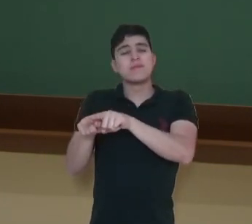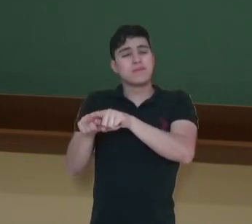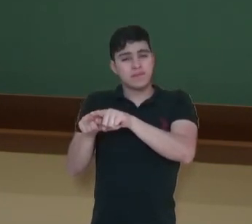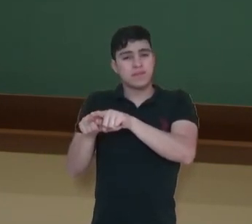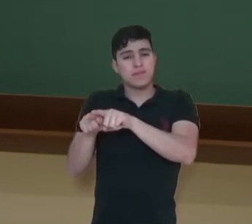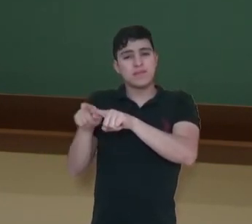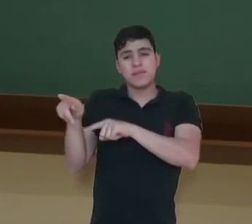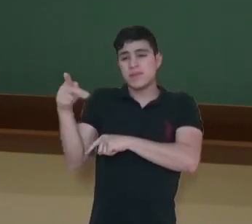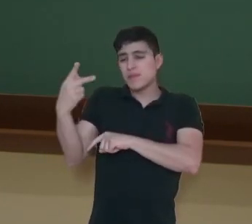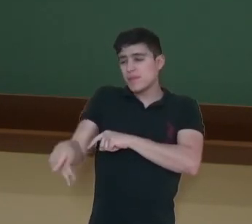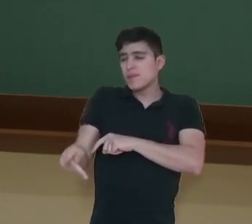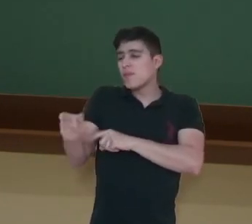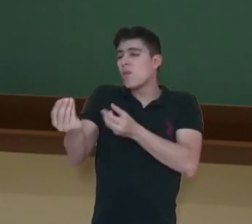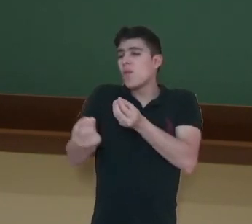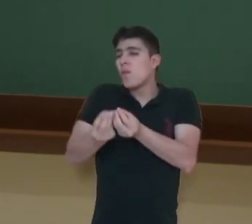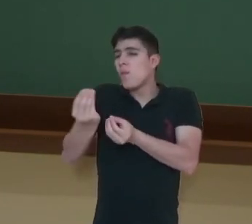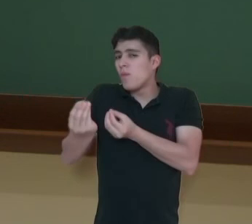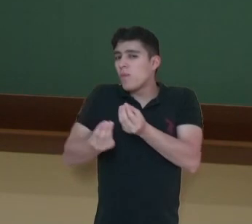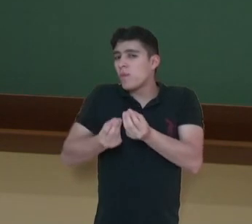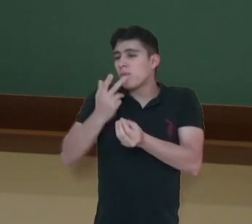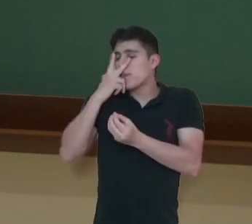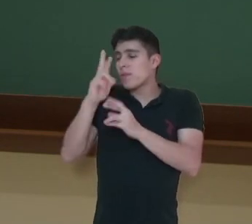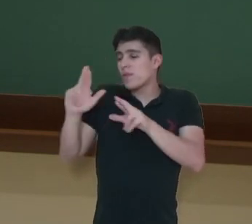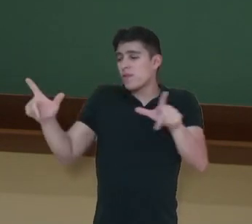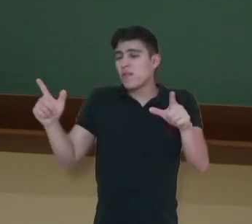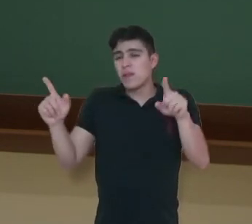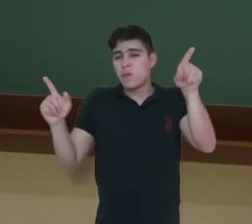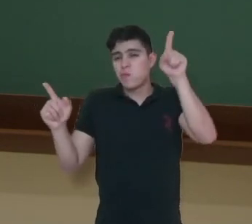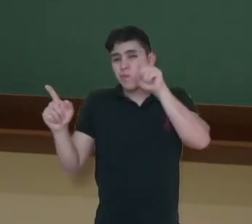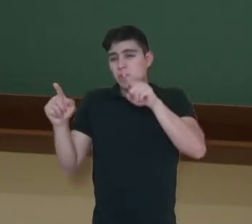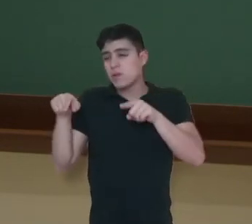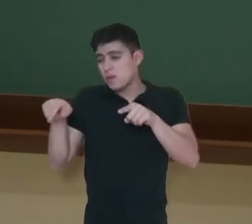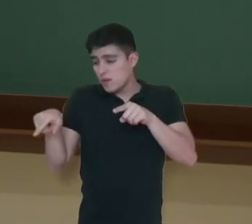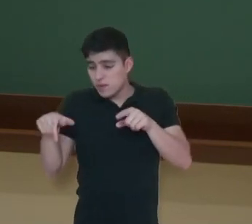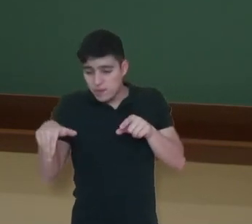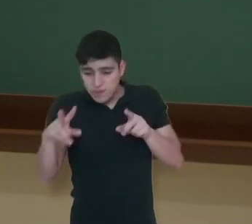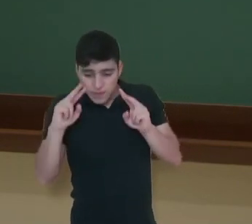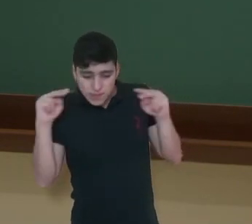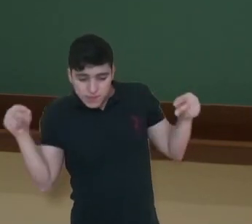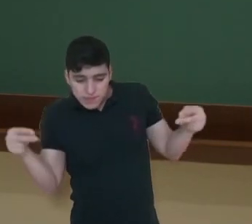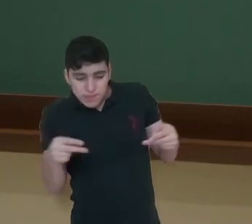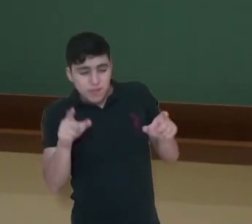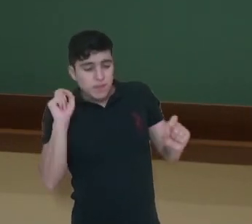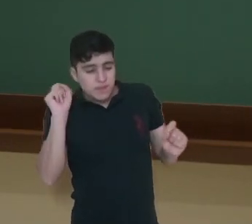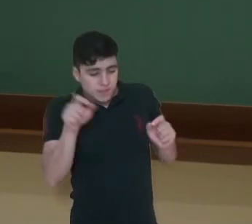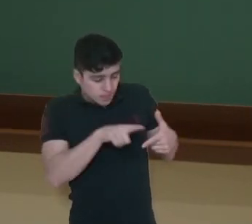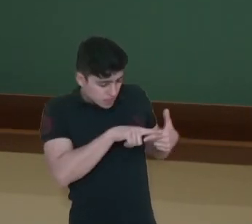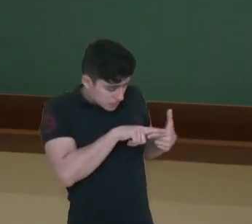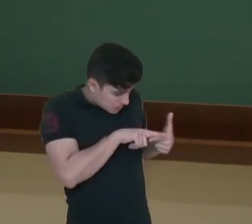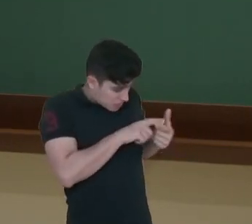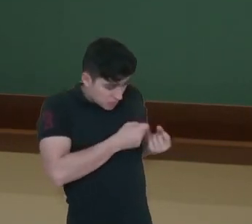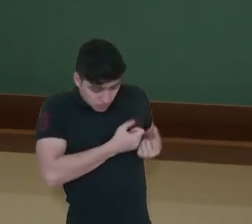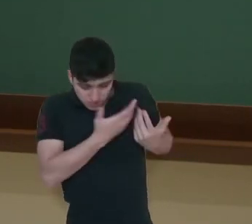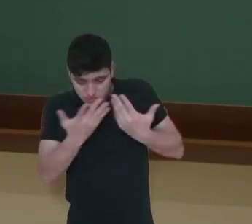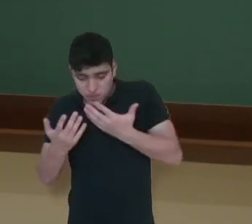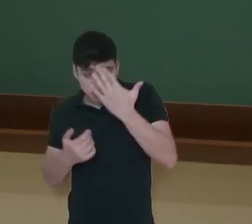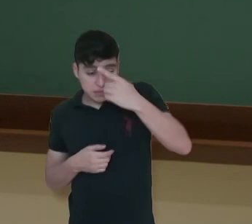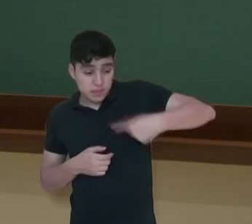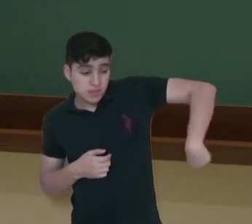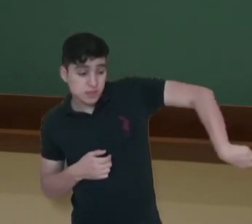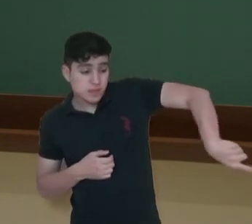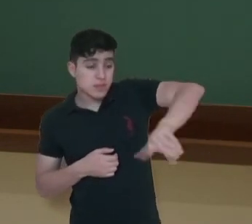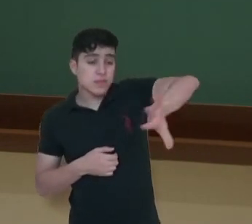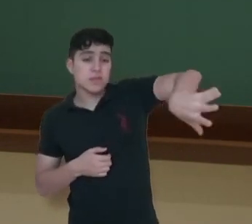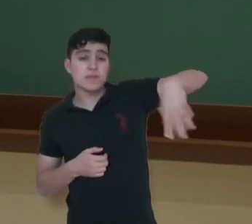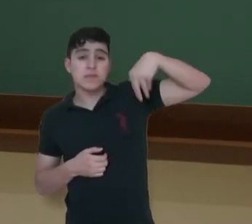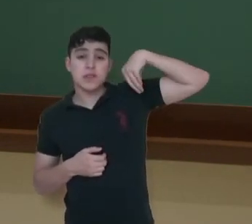rap ele vai evoluindo, ele vai fazendo uma concepção diferente do rap dos Estados Unidos. Ele faz a visão dentro para fora, a visão de você saber como é que é a vida